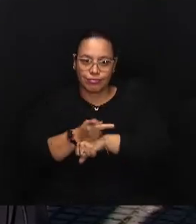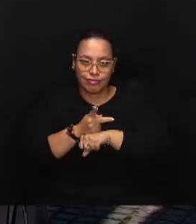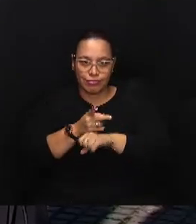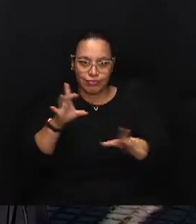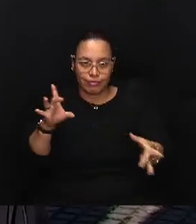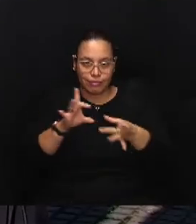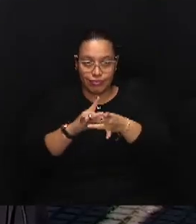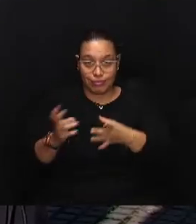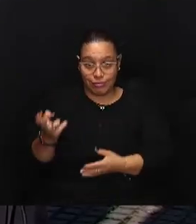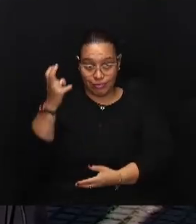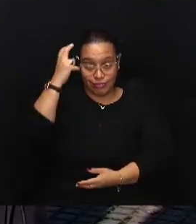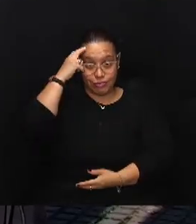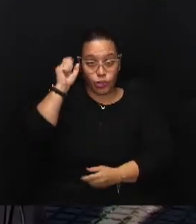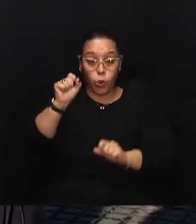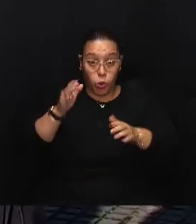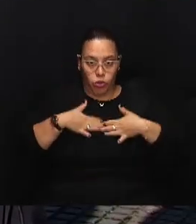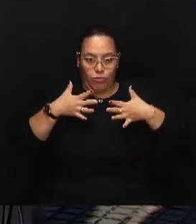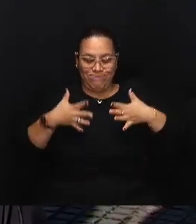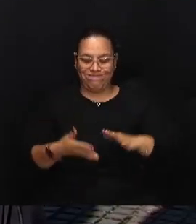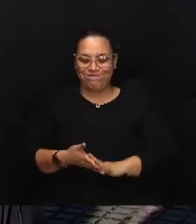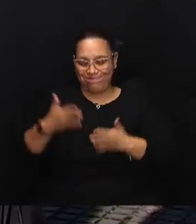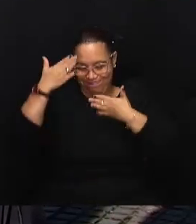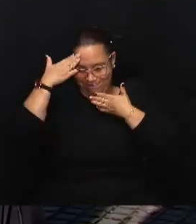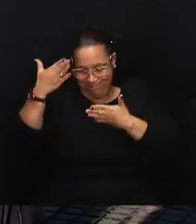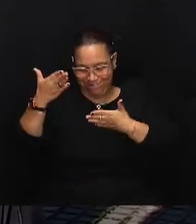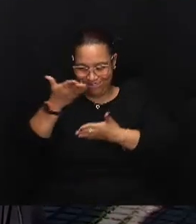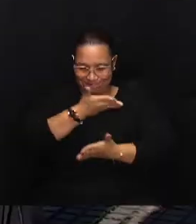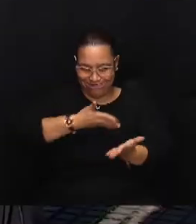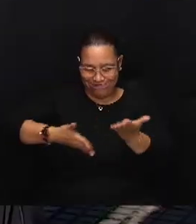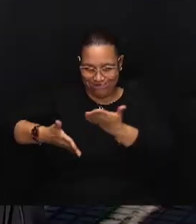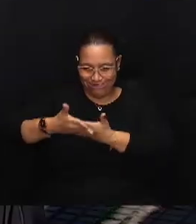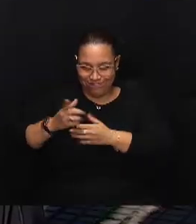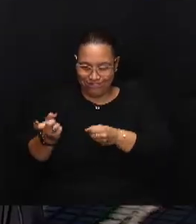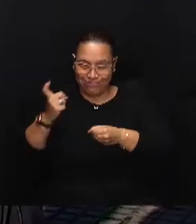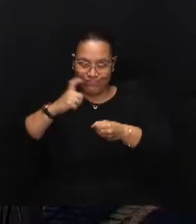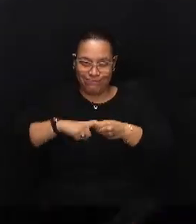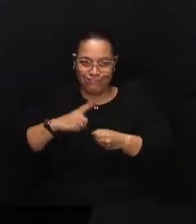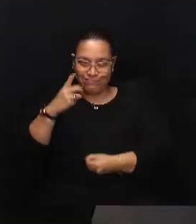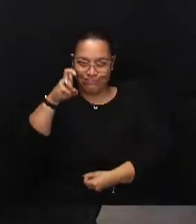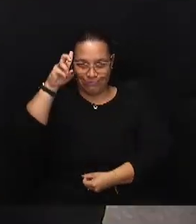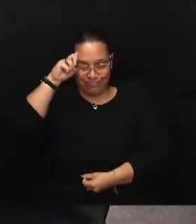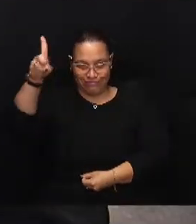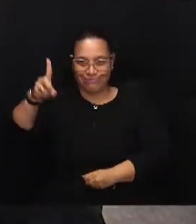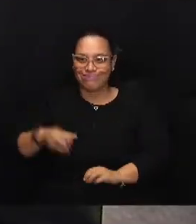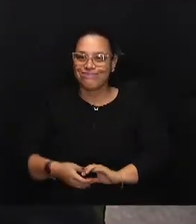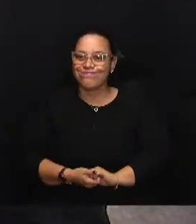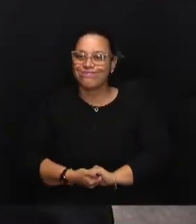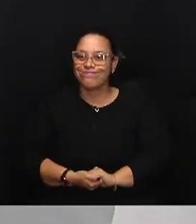Conexão Cultural, o Que Te Assombra. Muito obrigada pela sua companhia, a gente volta daqui 15 dias.